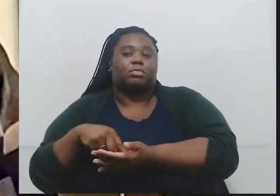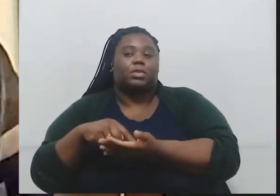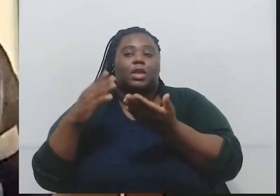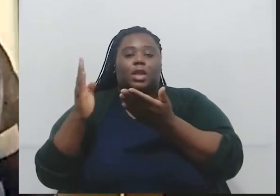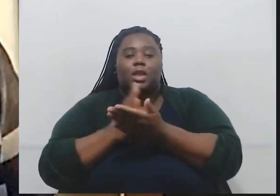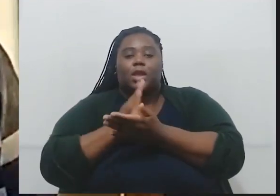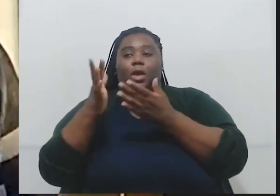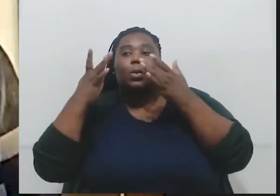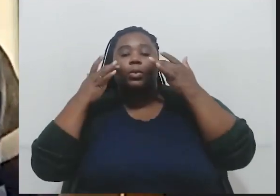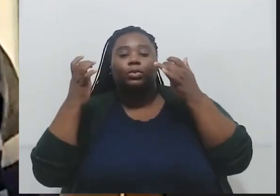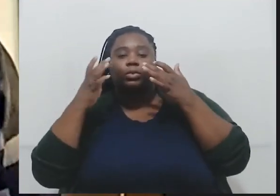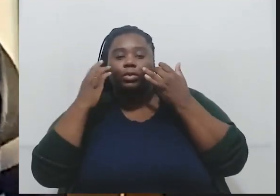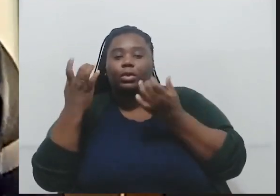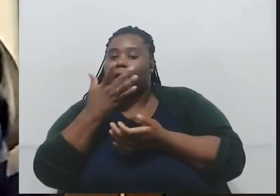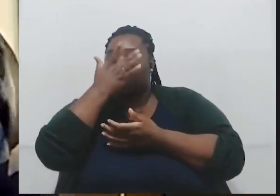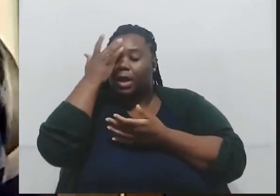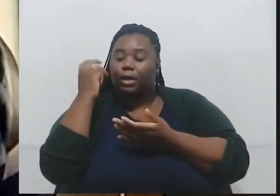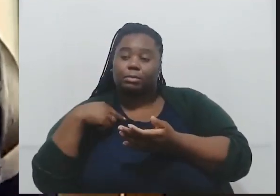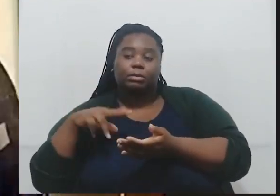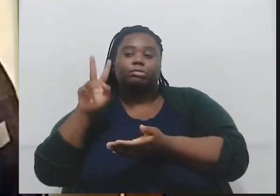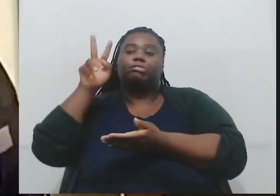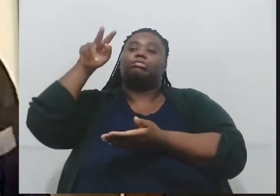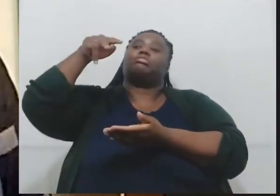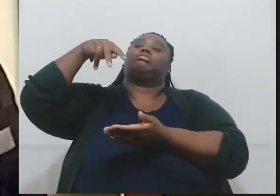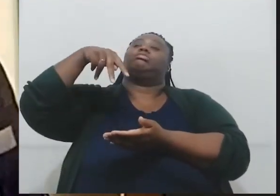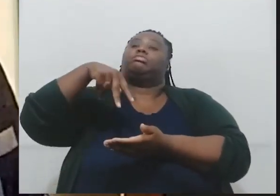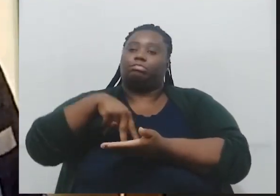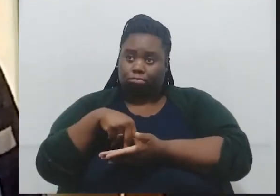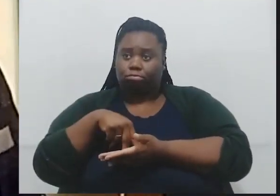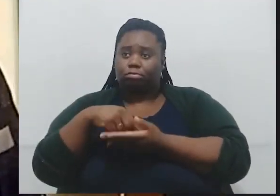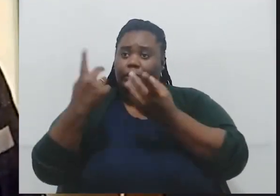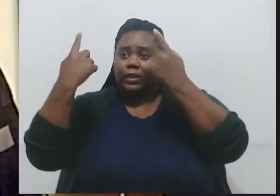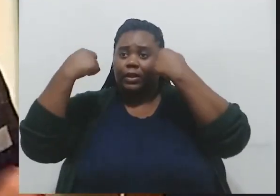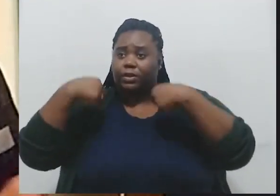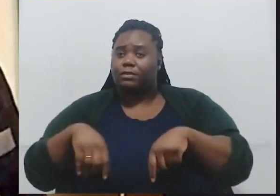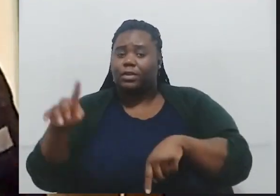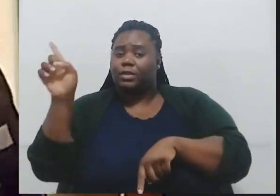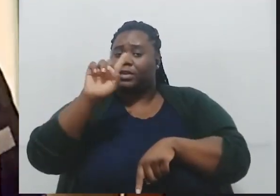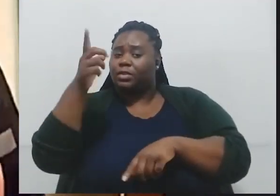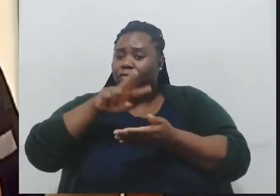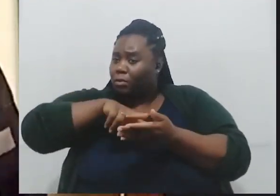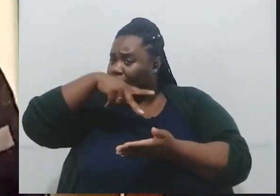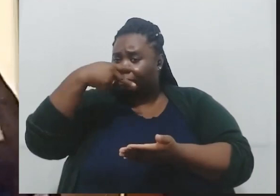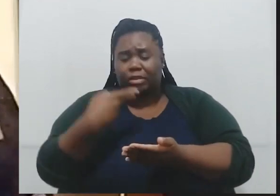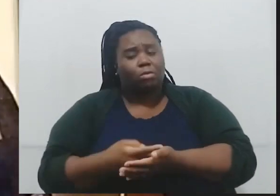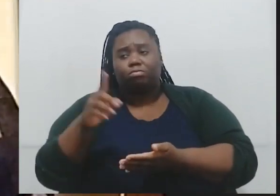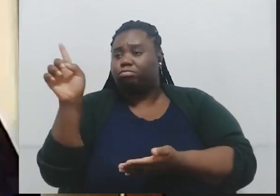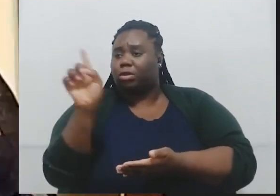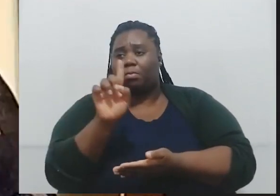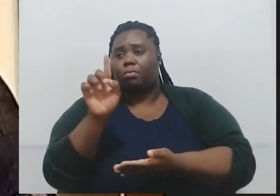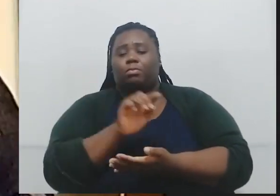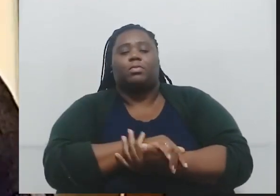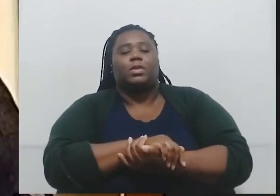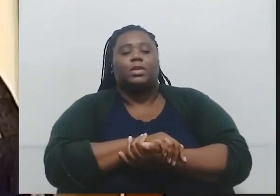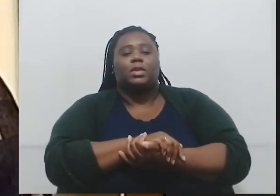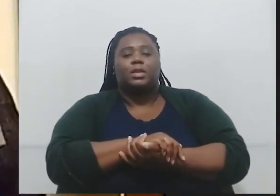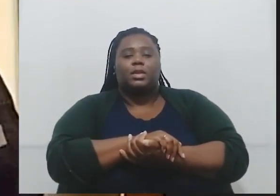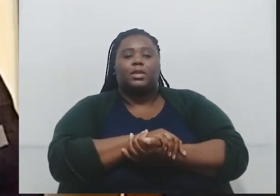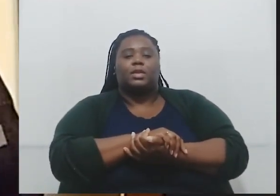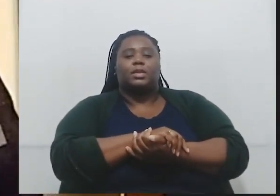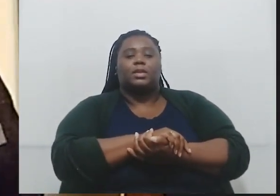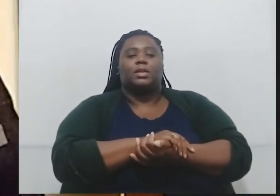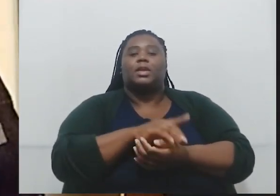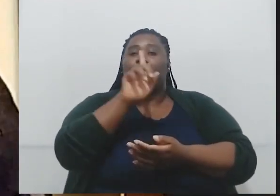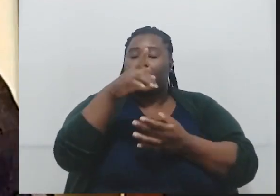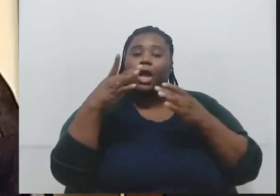pé e afirmam que não vou mais deitar, que eu acho que é mais ou menos não, é o teatro que a gente está aqui tentando